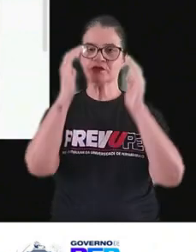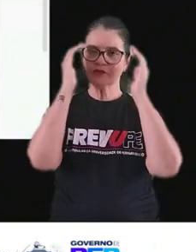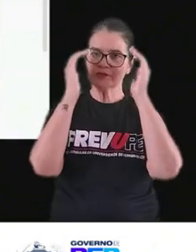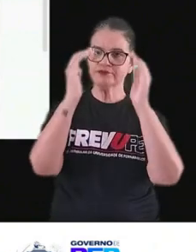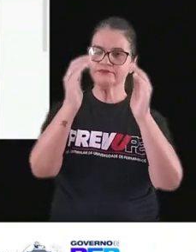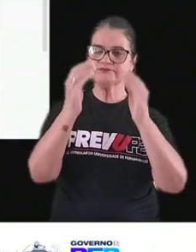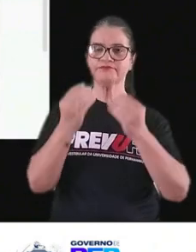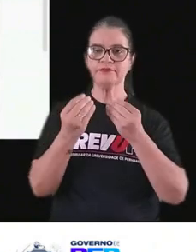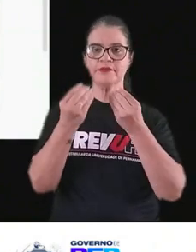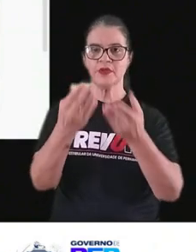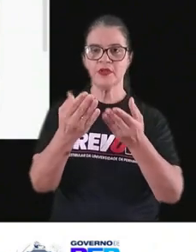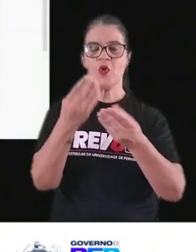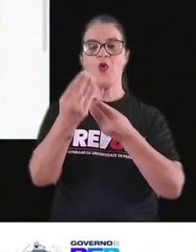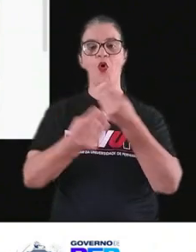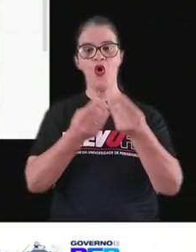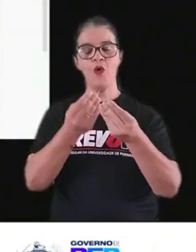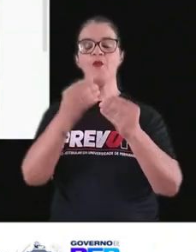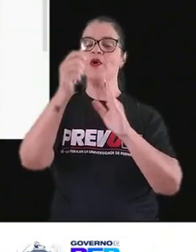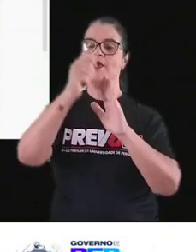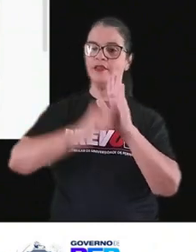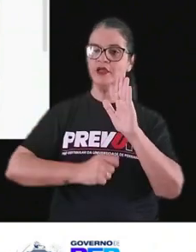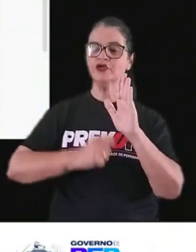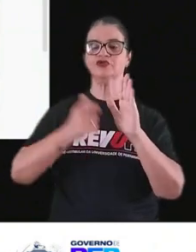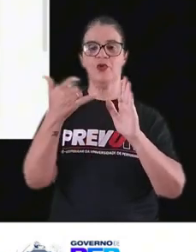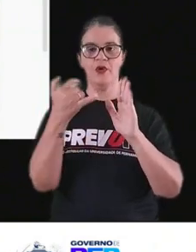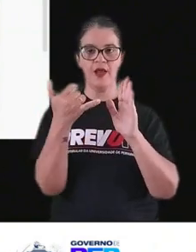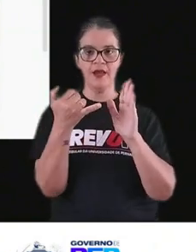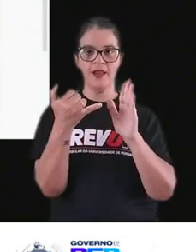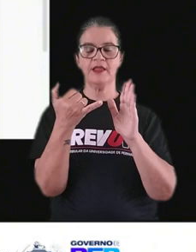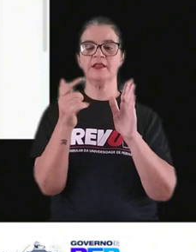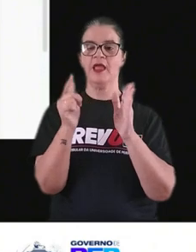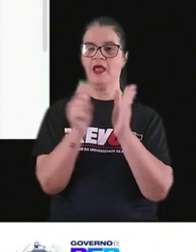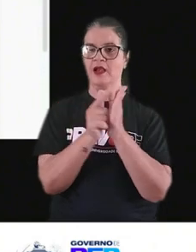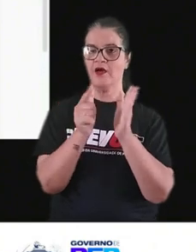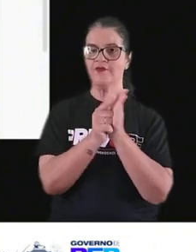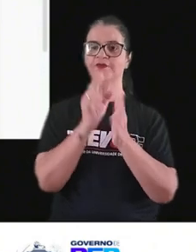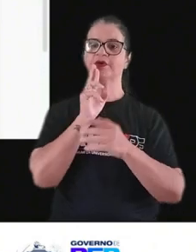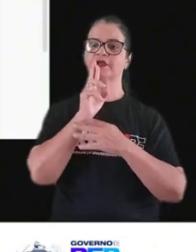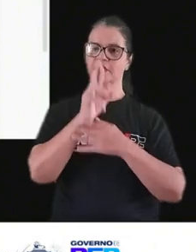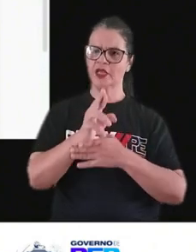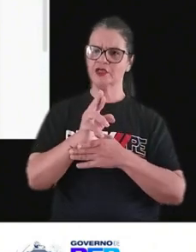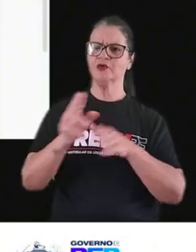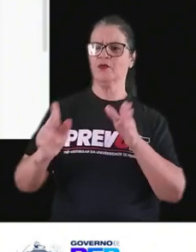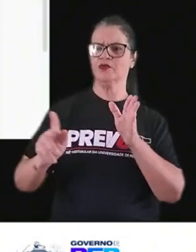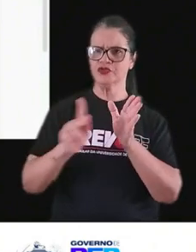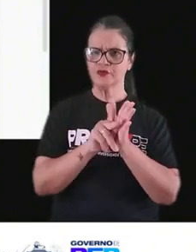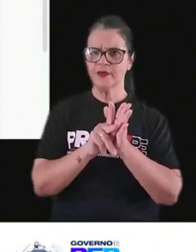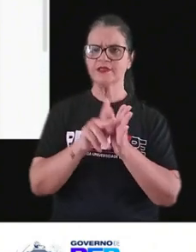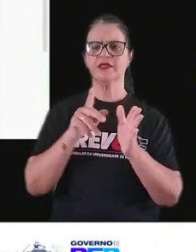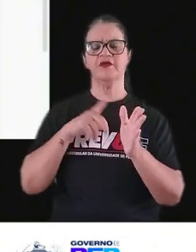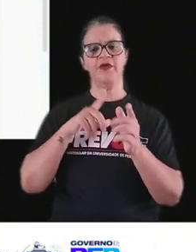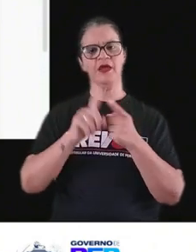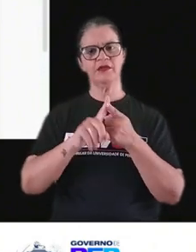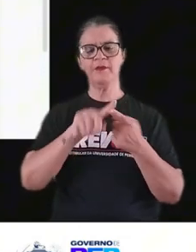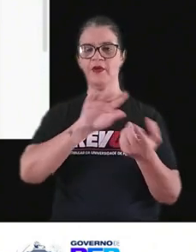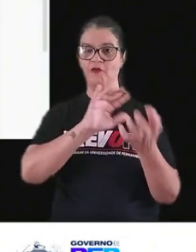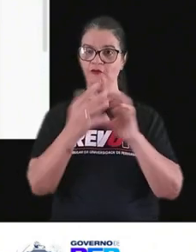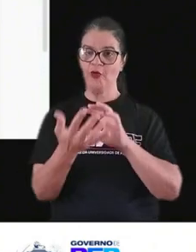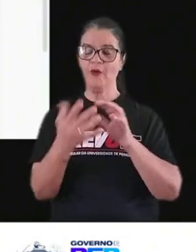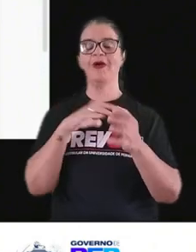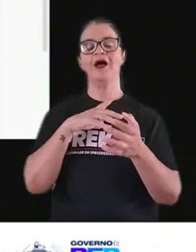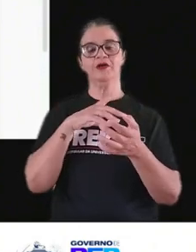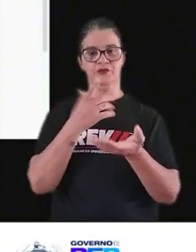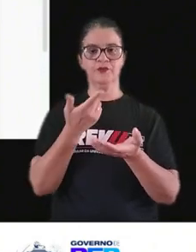fornecidas como redigir o texto colocando na folha de resposta específica e seguir o formato